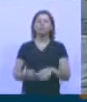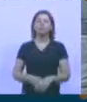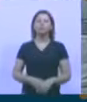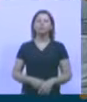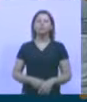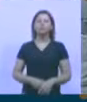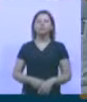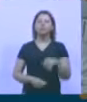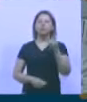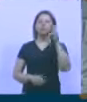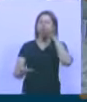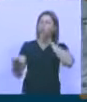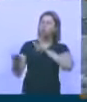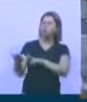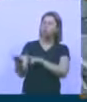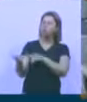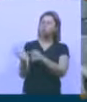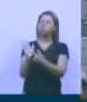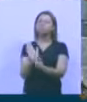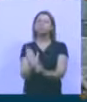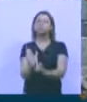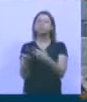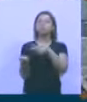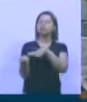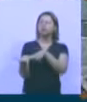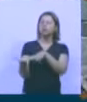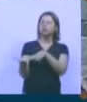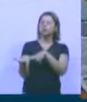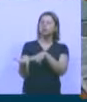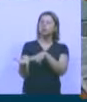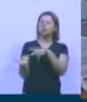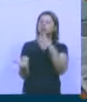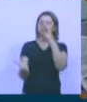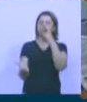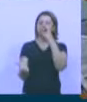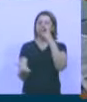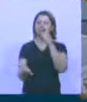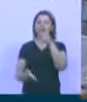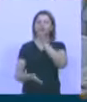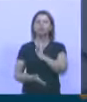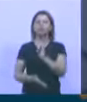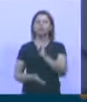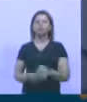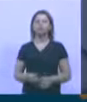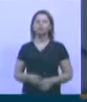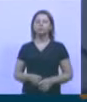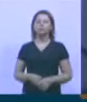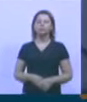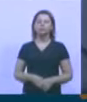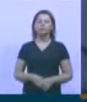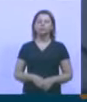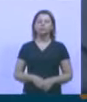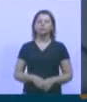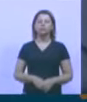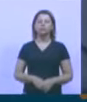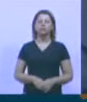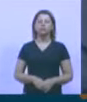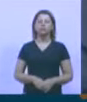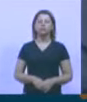palm. Ela olhou para a mão dele. And then he told him. E disse para ele. You